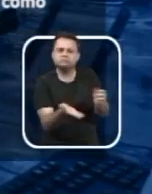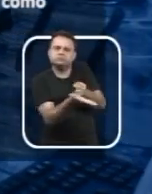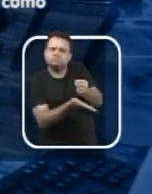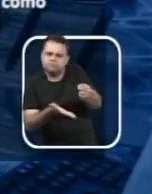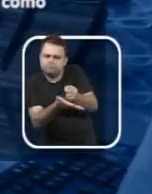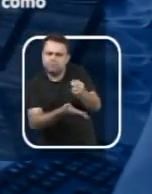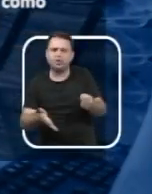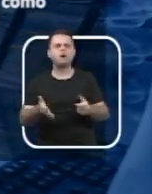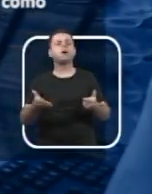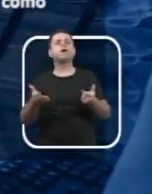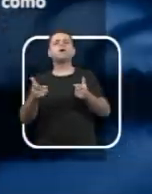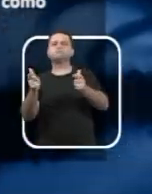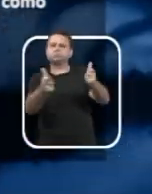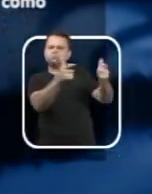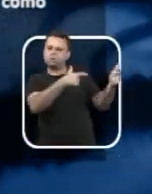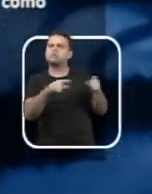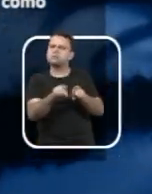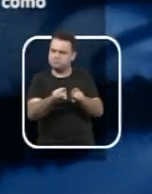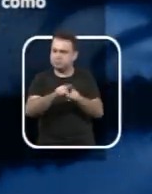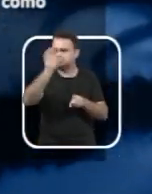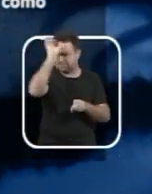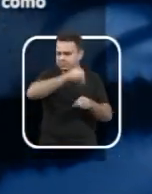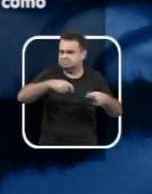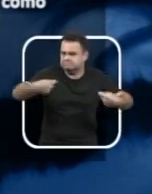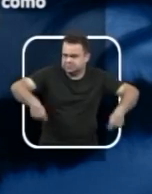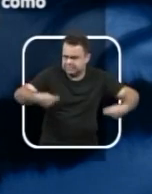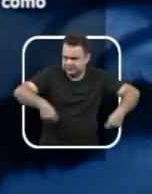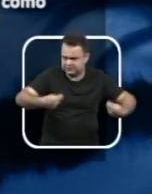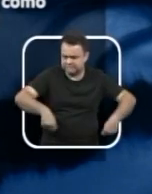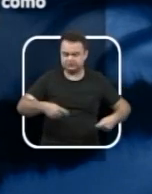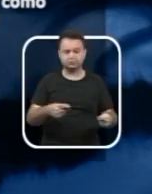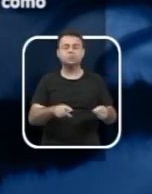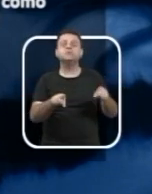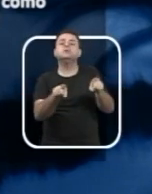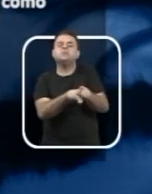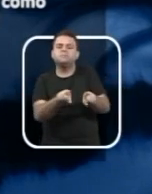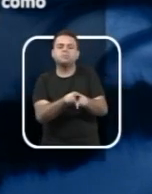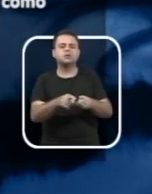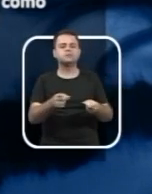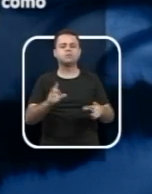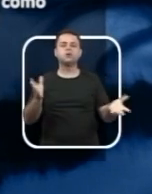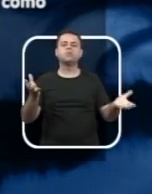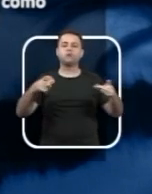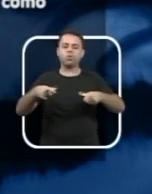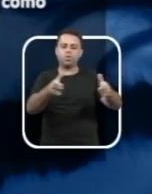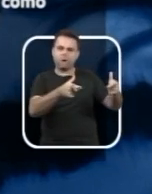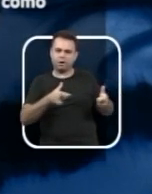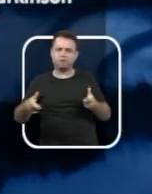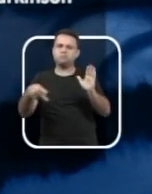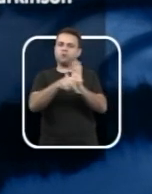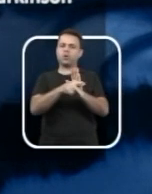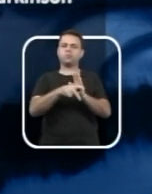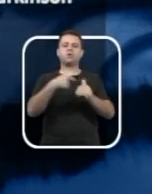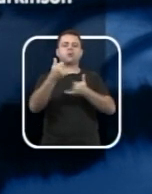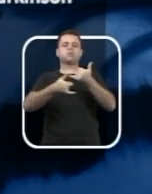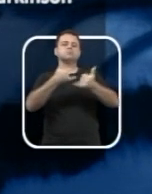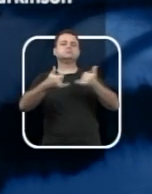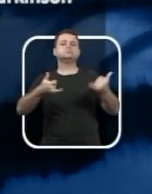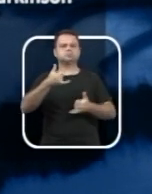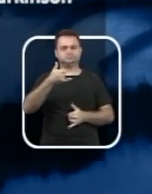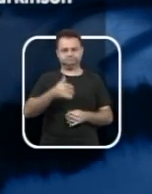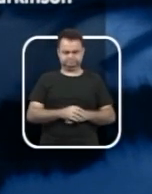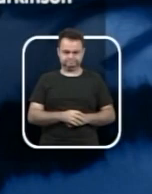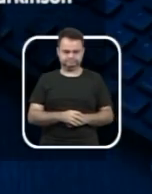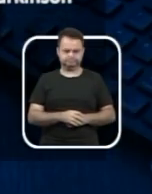e privados da rede municipal de ensino, bem como estabelecimentos de recreação infantil. Veto total